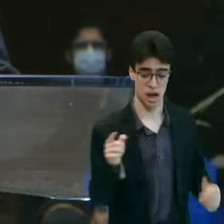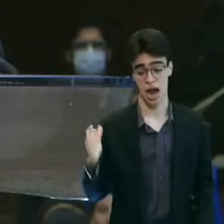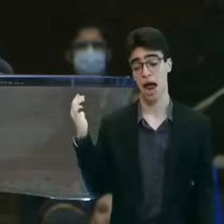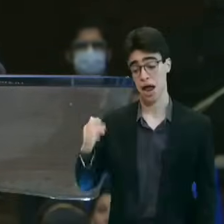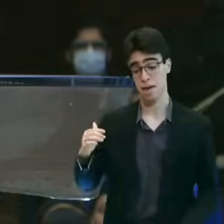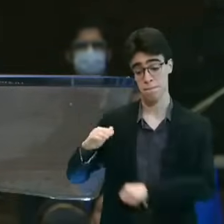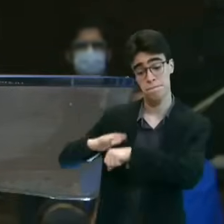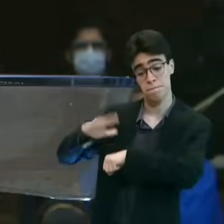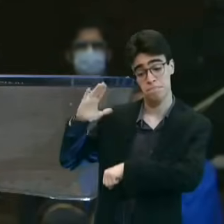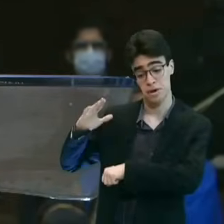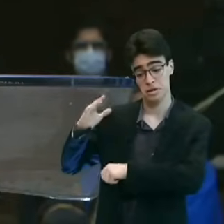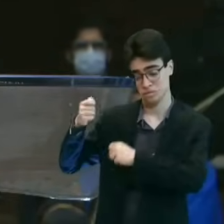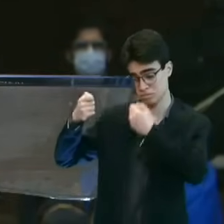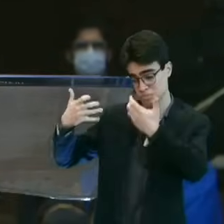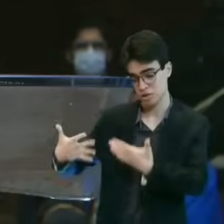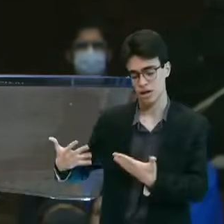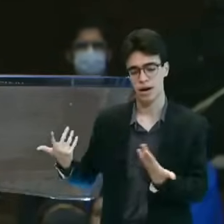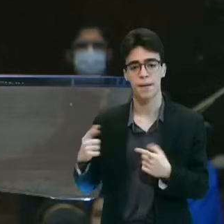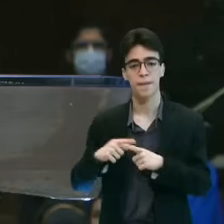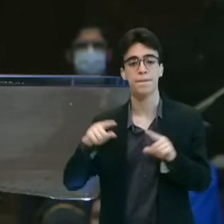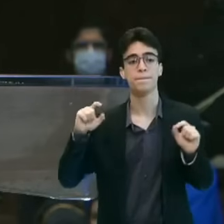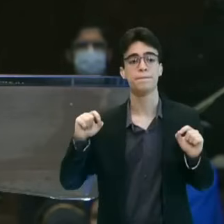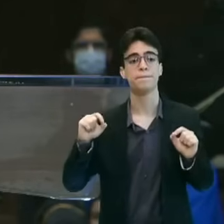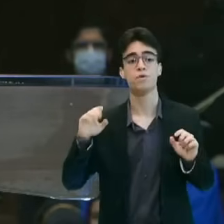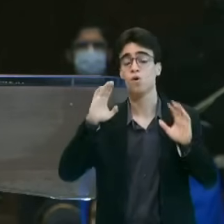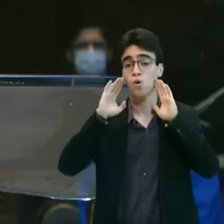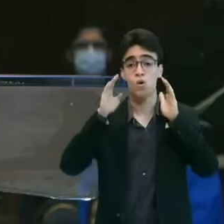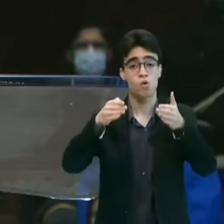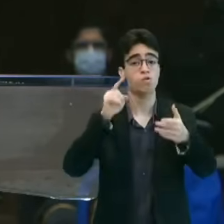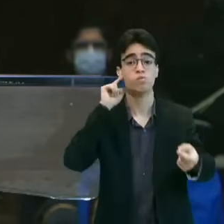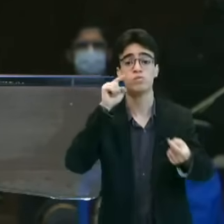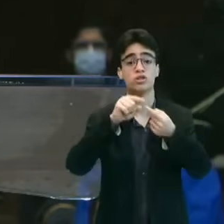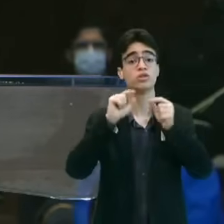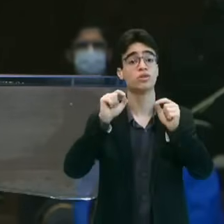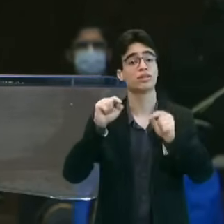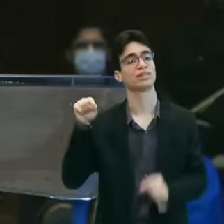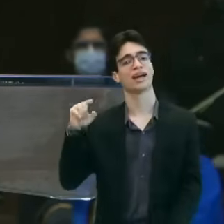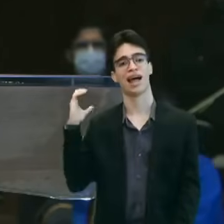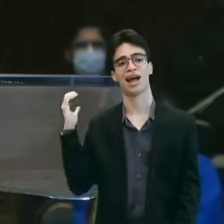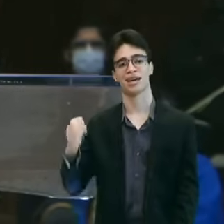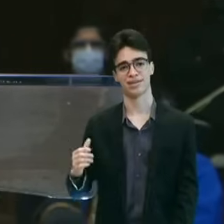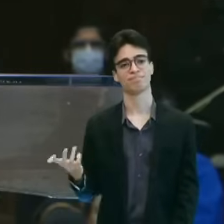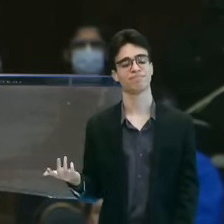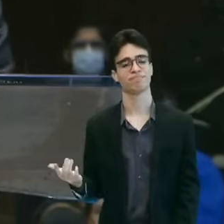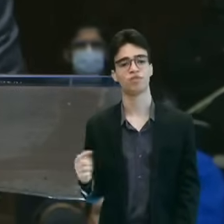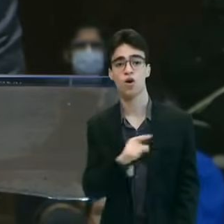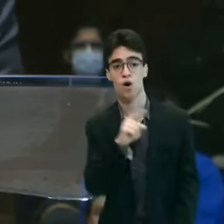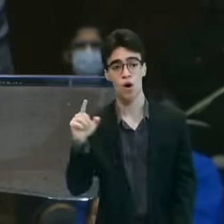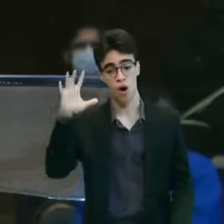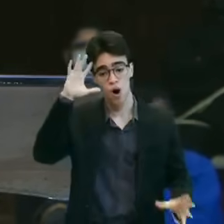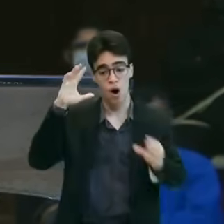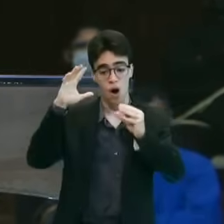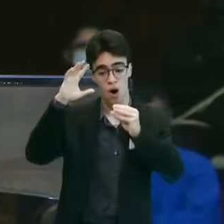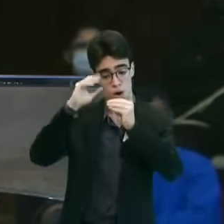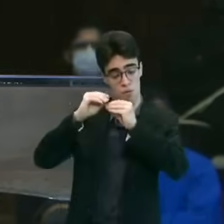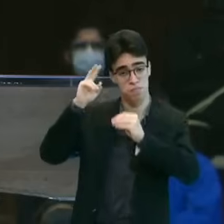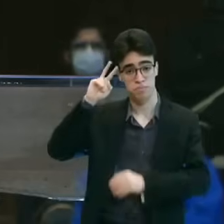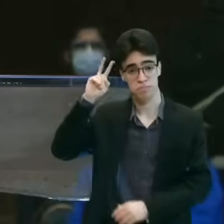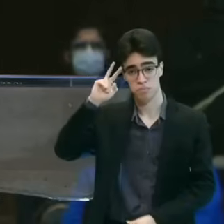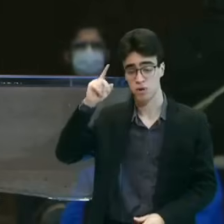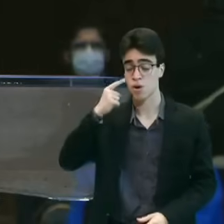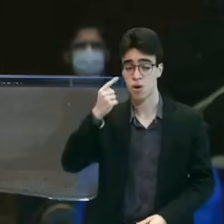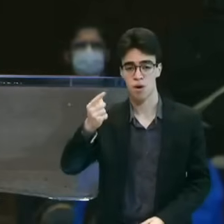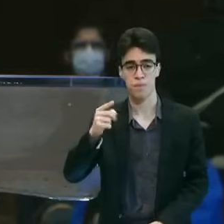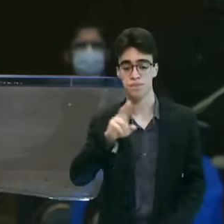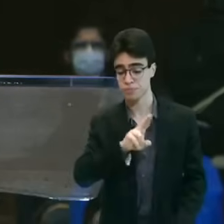Caim. E o foco de tudo que está aqui nesse texto é sobre Caim. Para você ter uma ideia, nesse texto aqui,